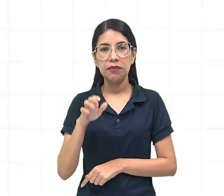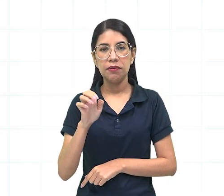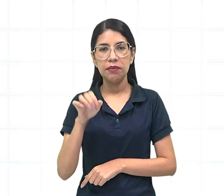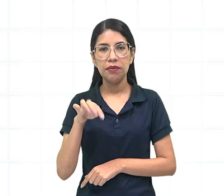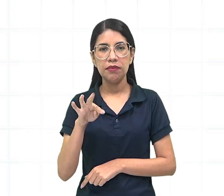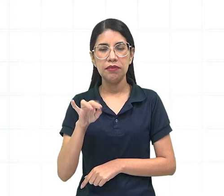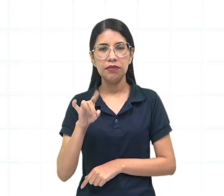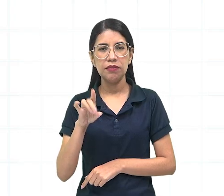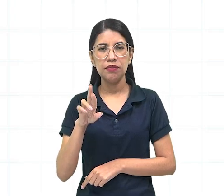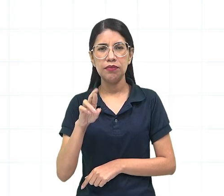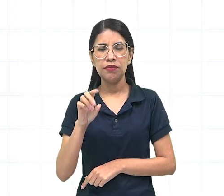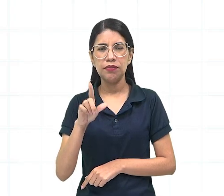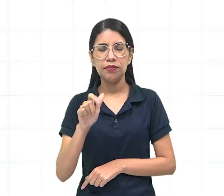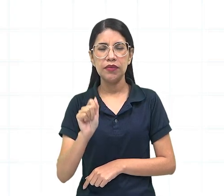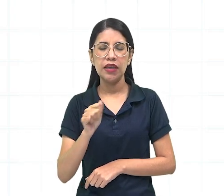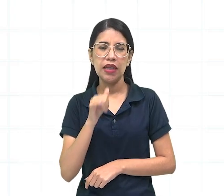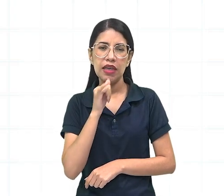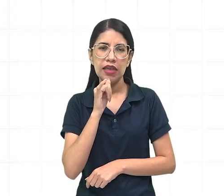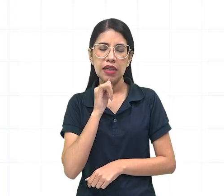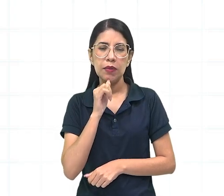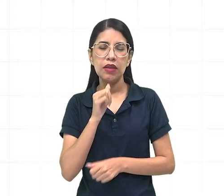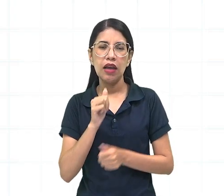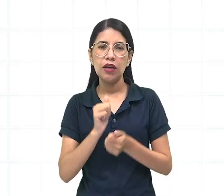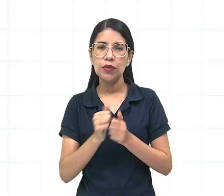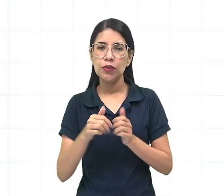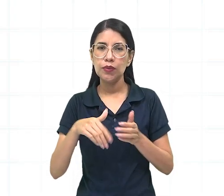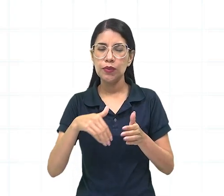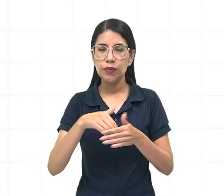fala. Tá jogando ali futebol e de repente